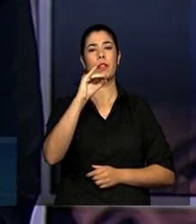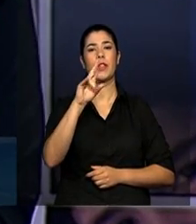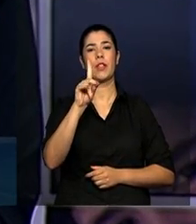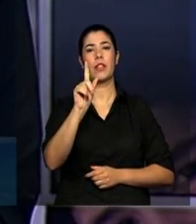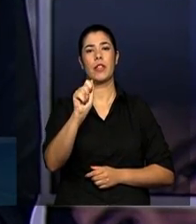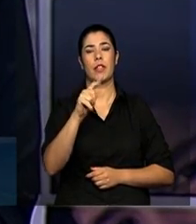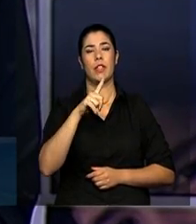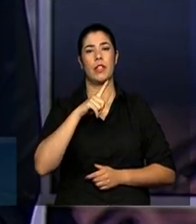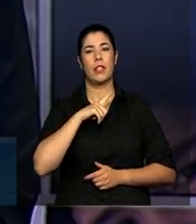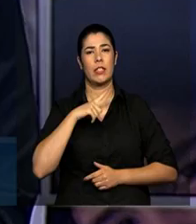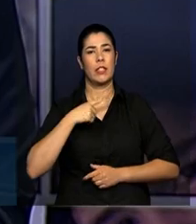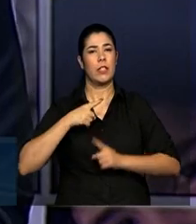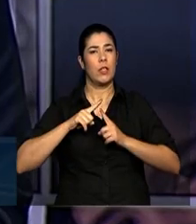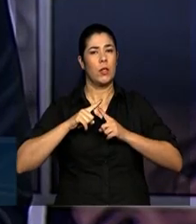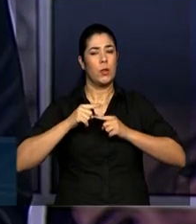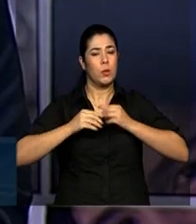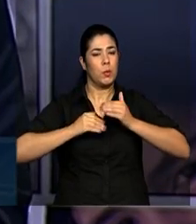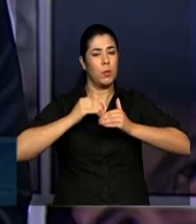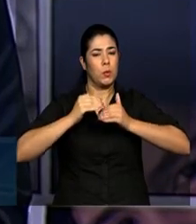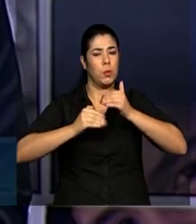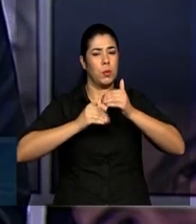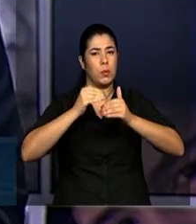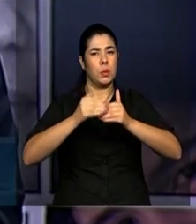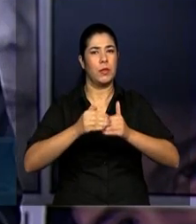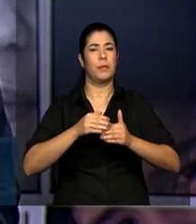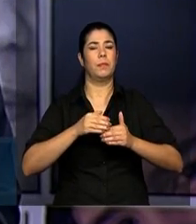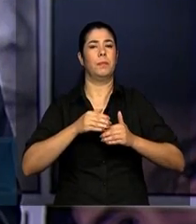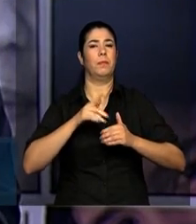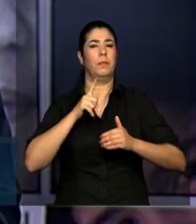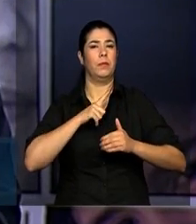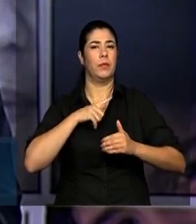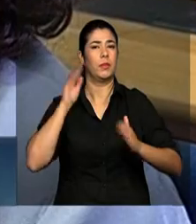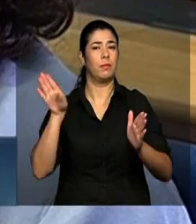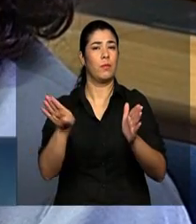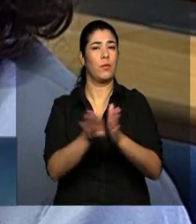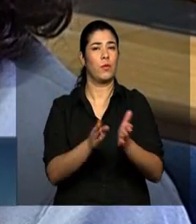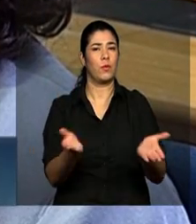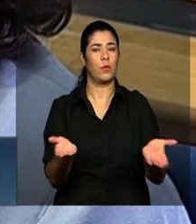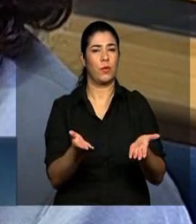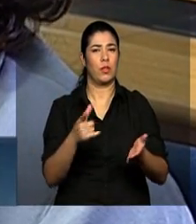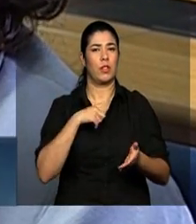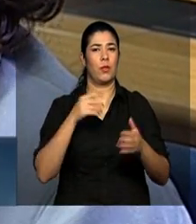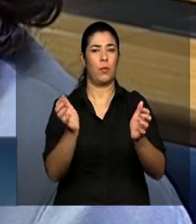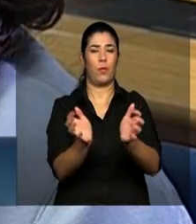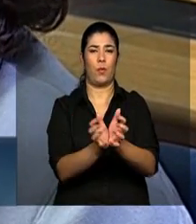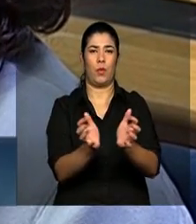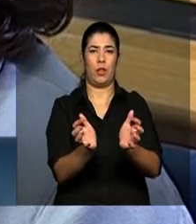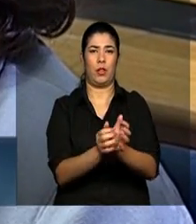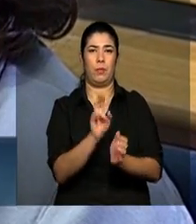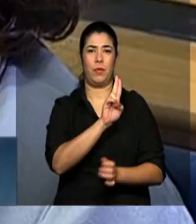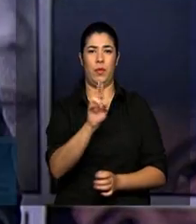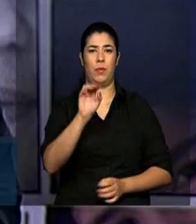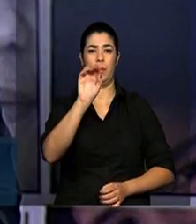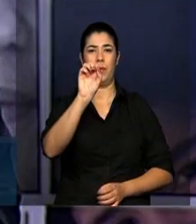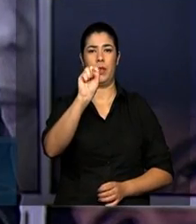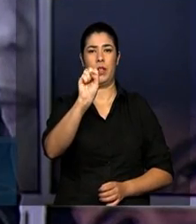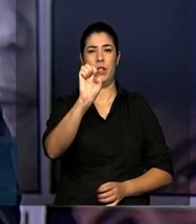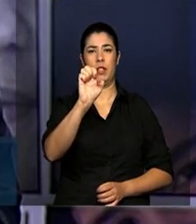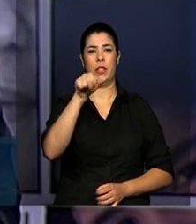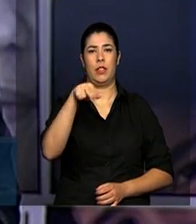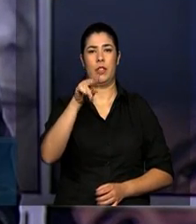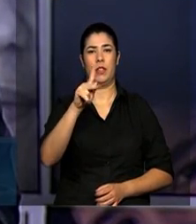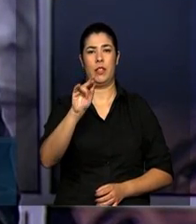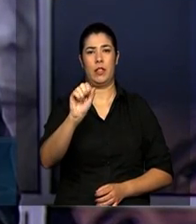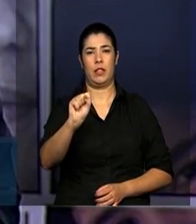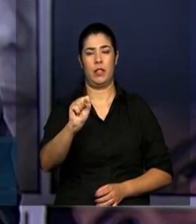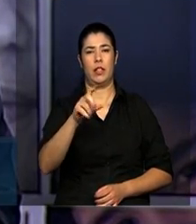uma longa trajetória para que a gente chegasse aqui. A minha equipe da Senasp tem o maior